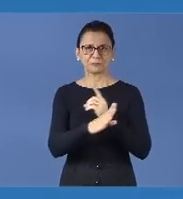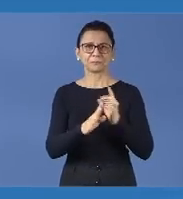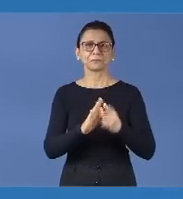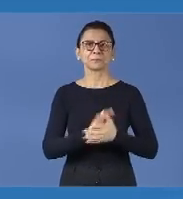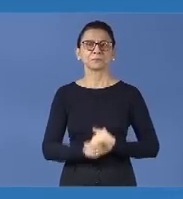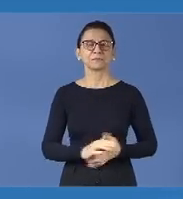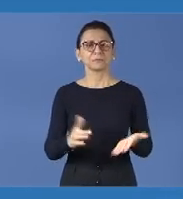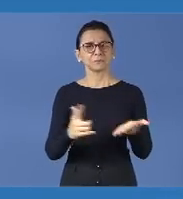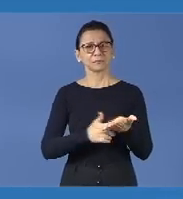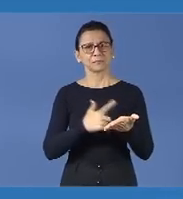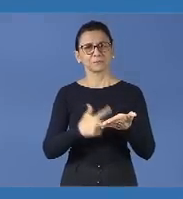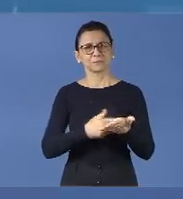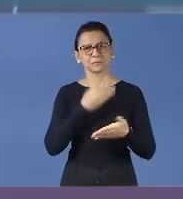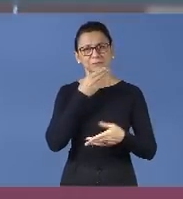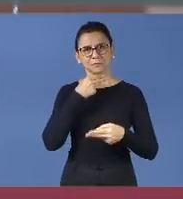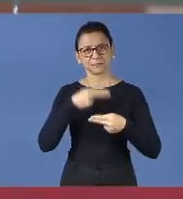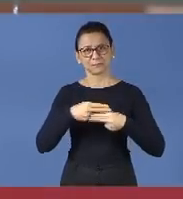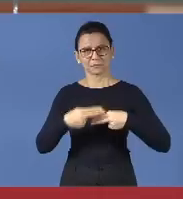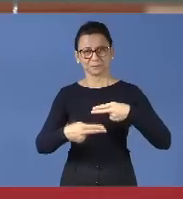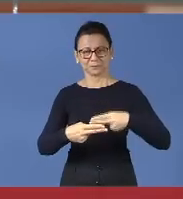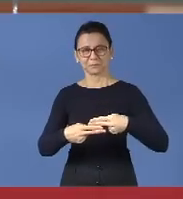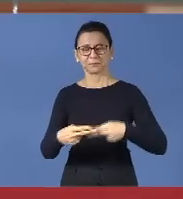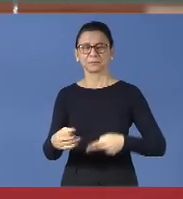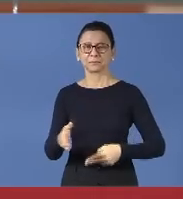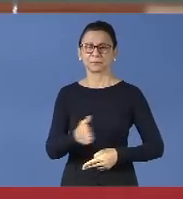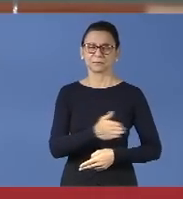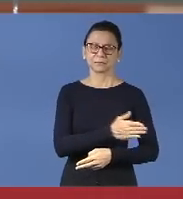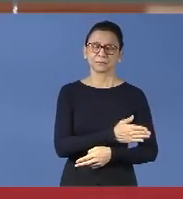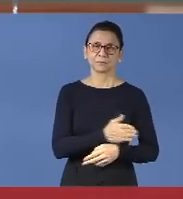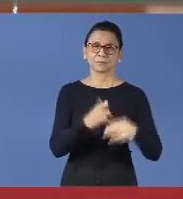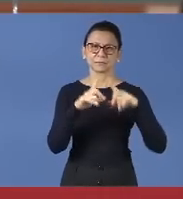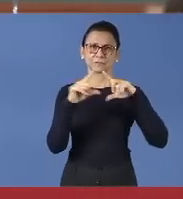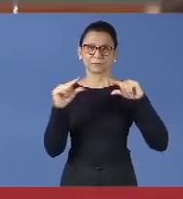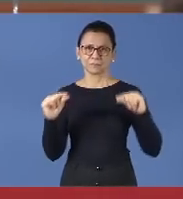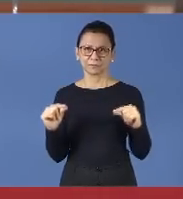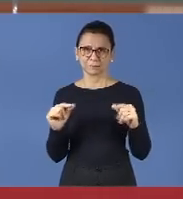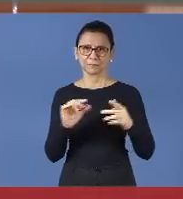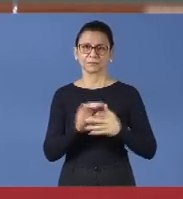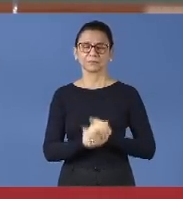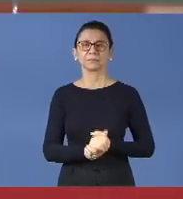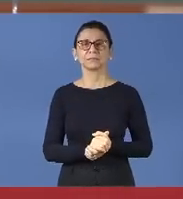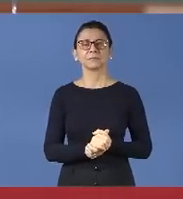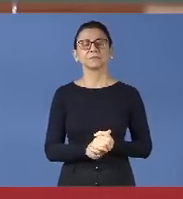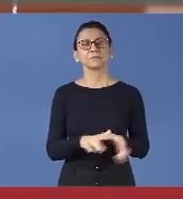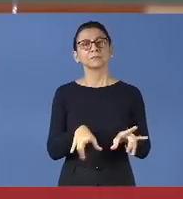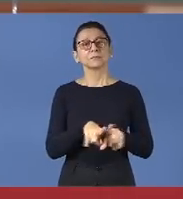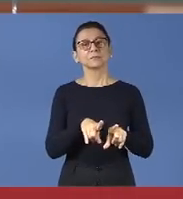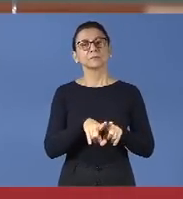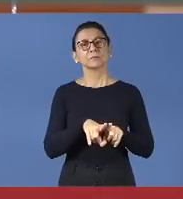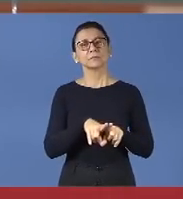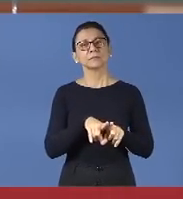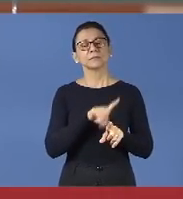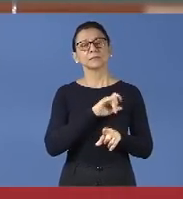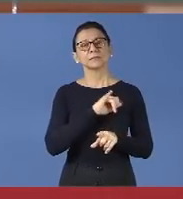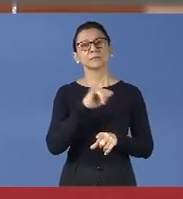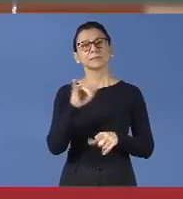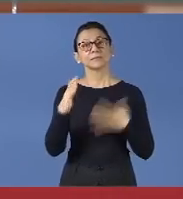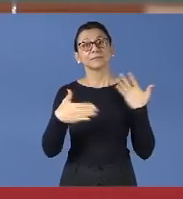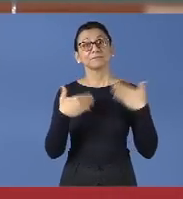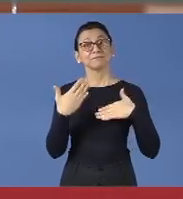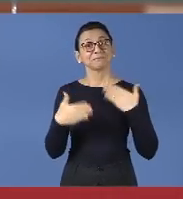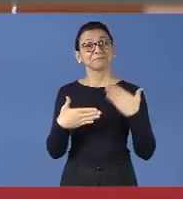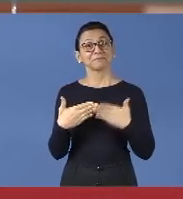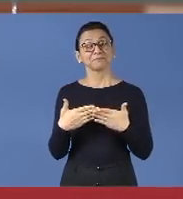o livro de Neemias. Já em Brasília, outra informação, é a informação que nos alegra,